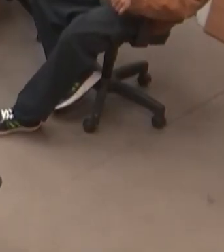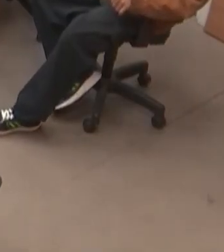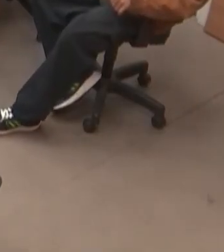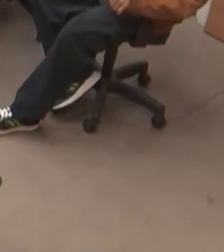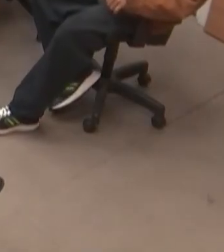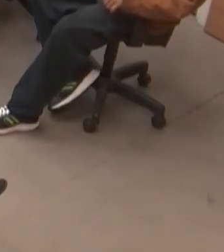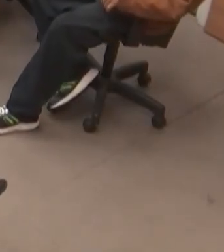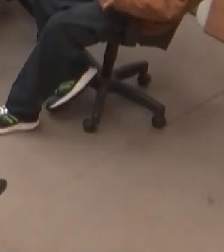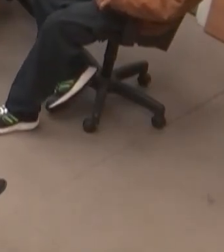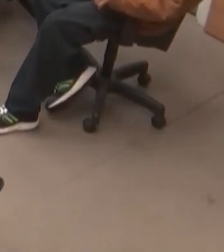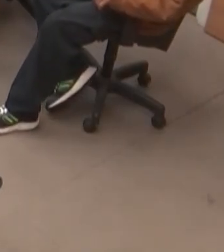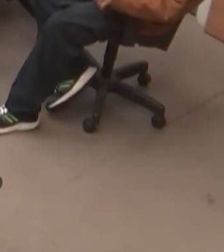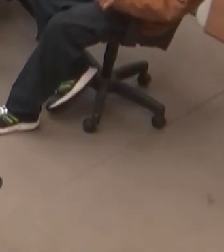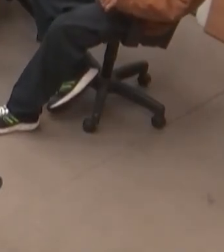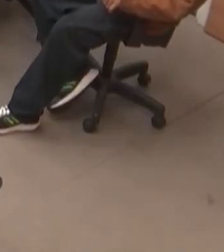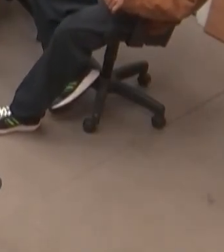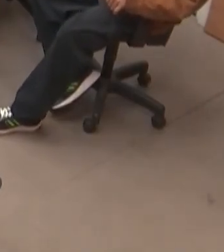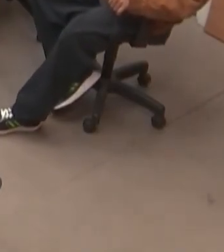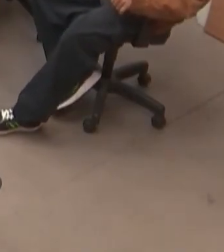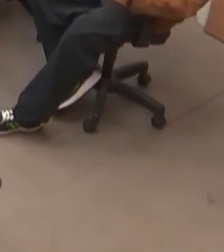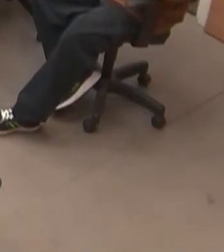E é isso.